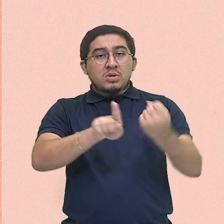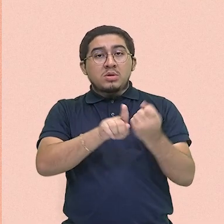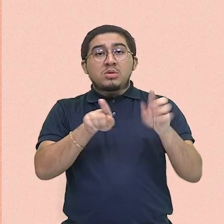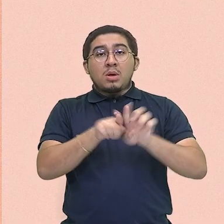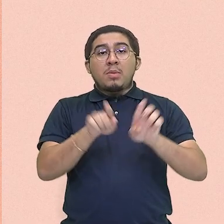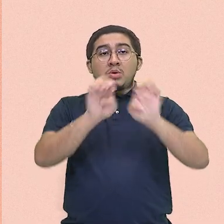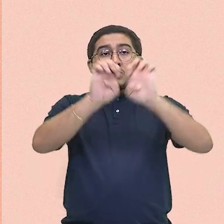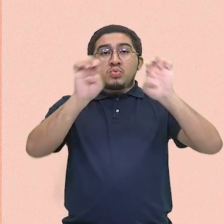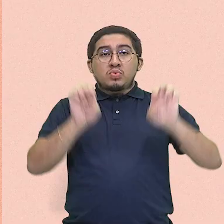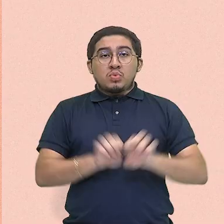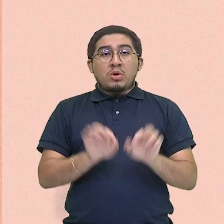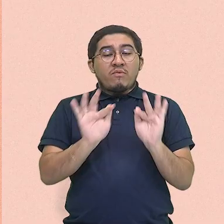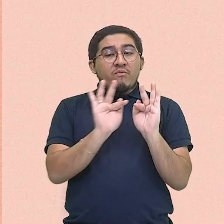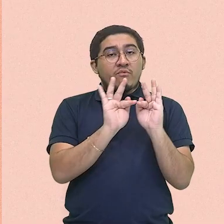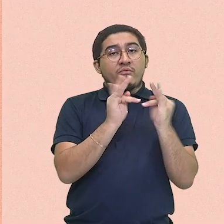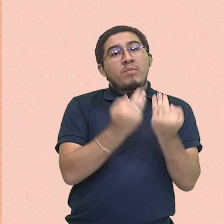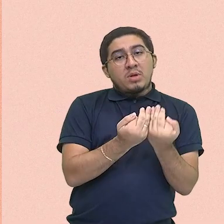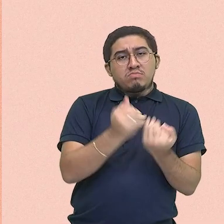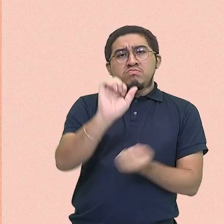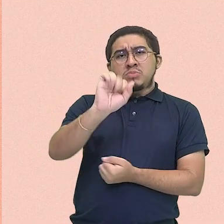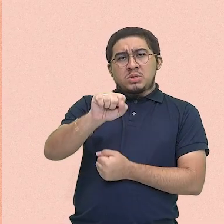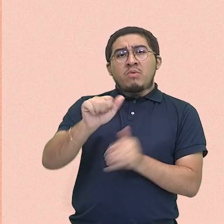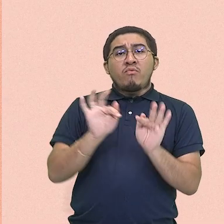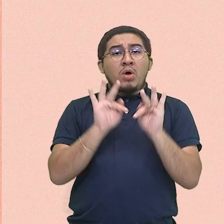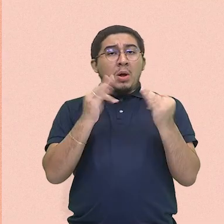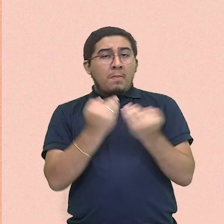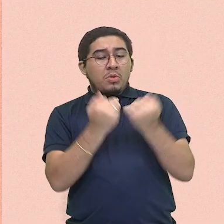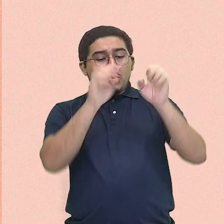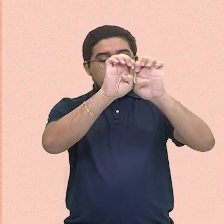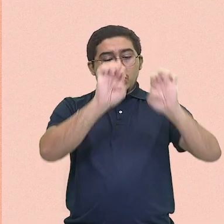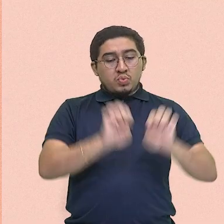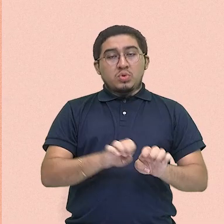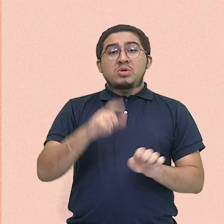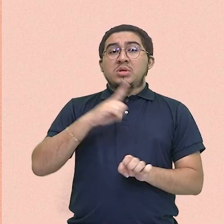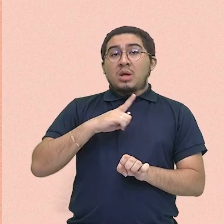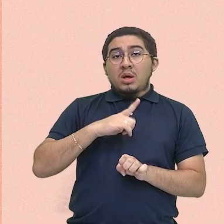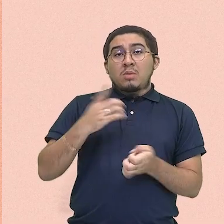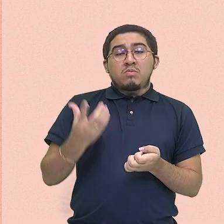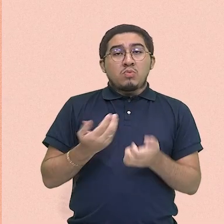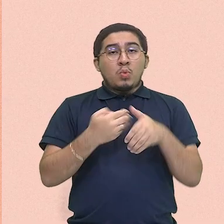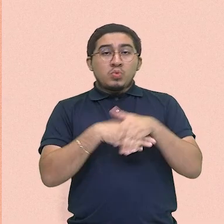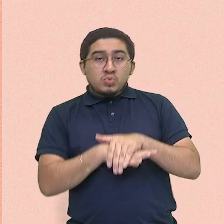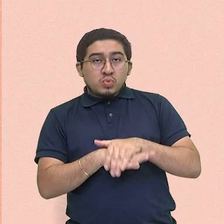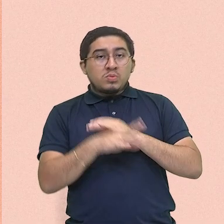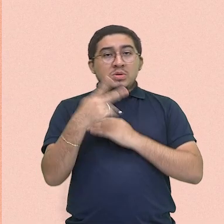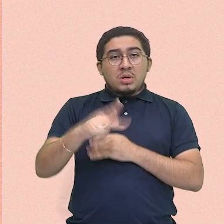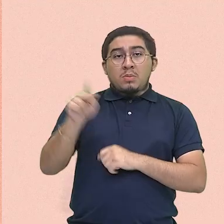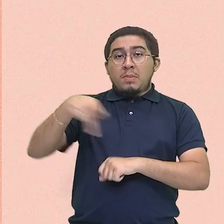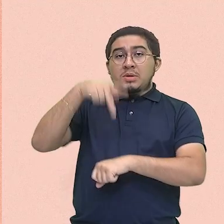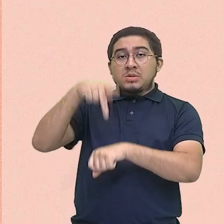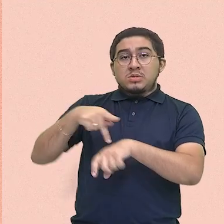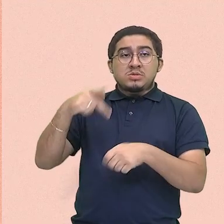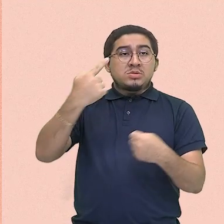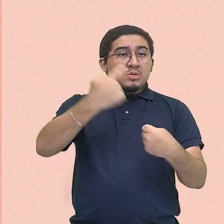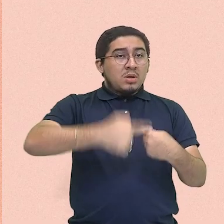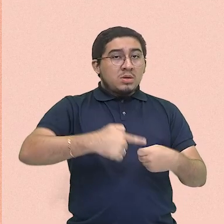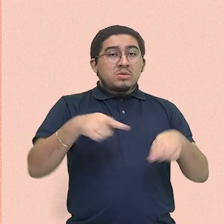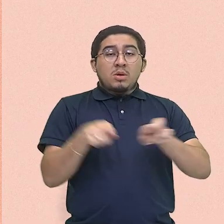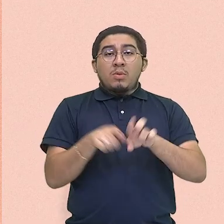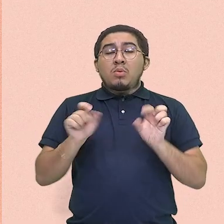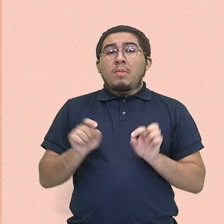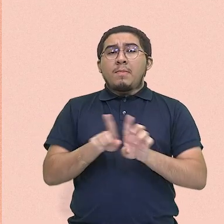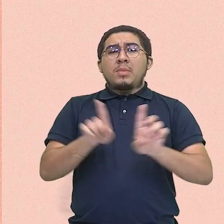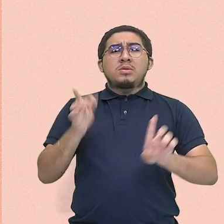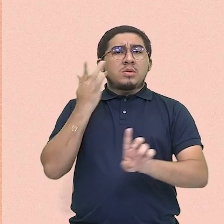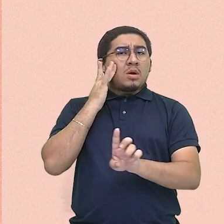estrutura familiar. Sim, a estrutura familiar tem um modo geral de ser no país, na cidade, mas será